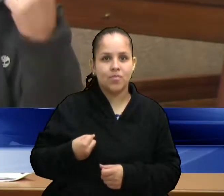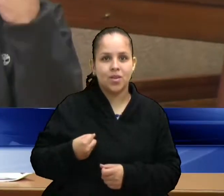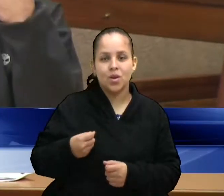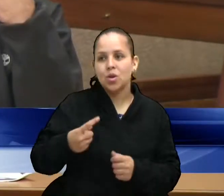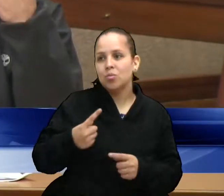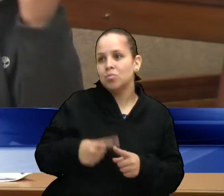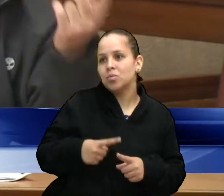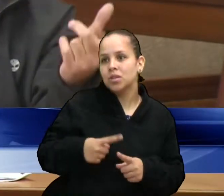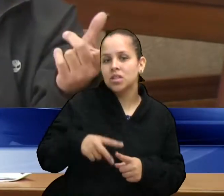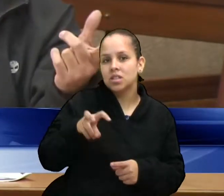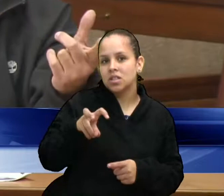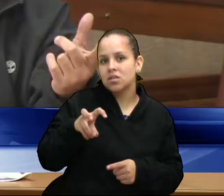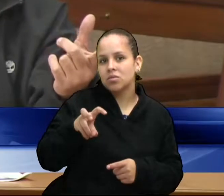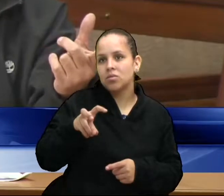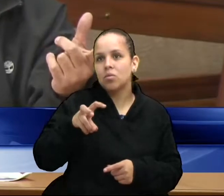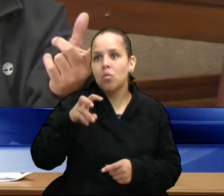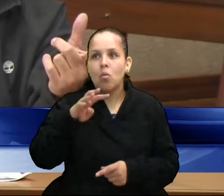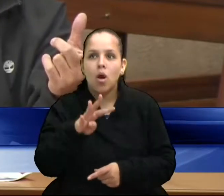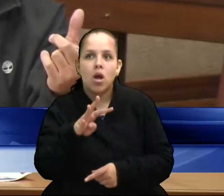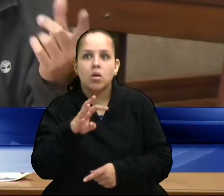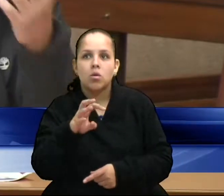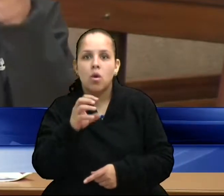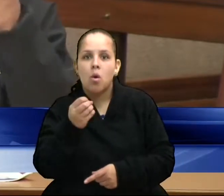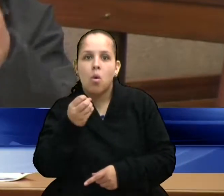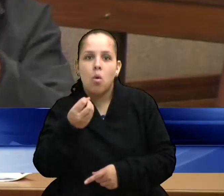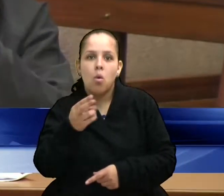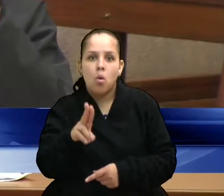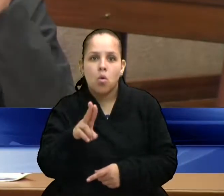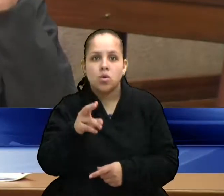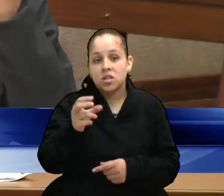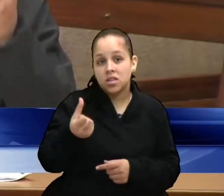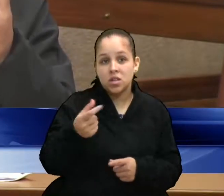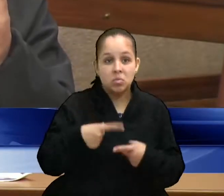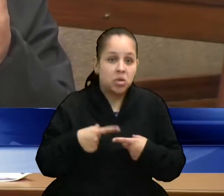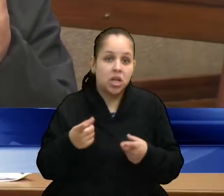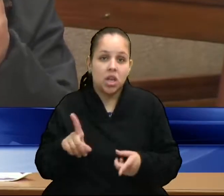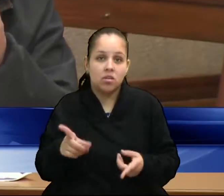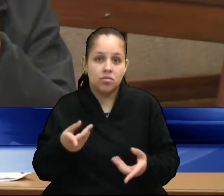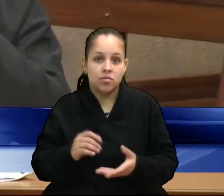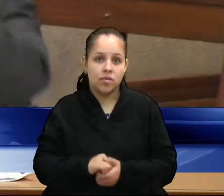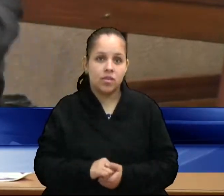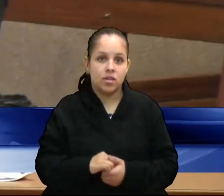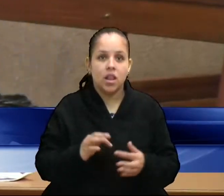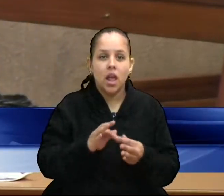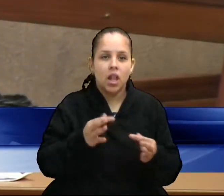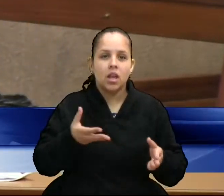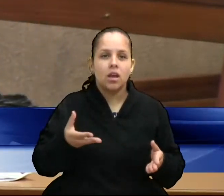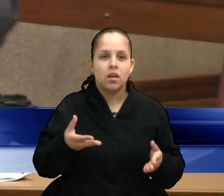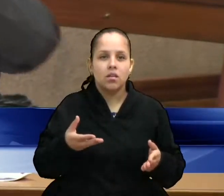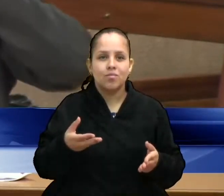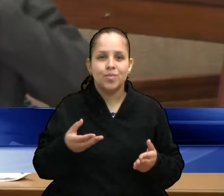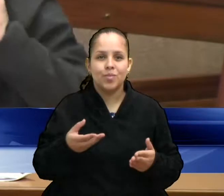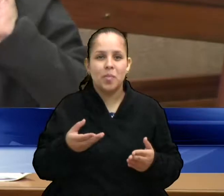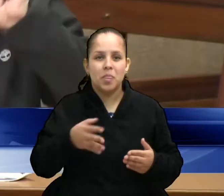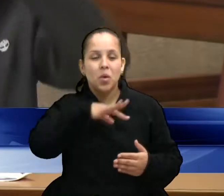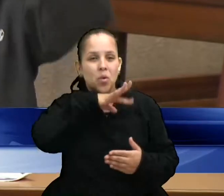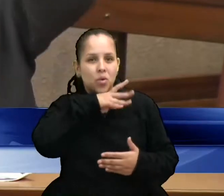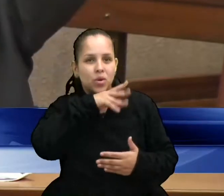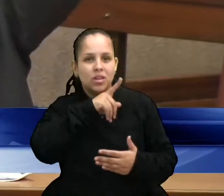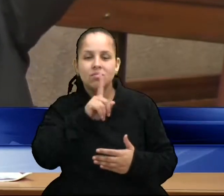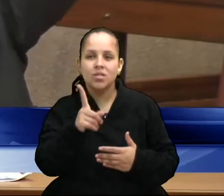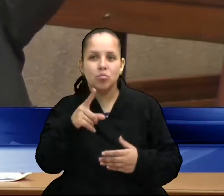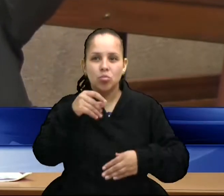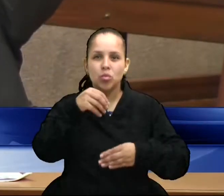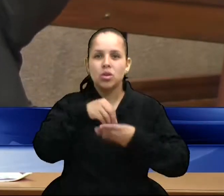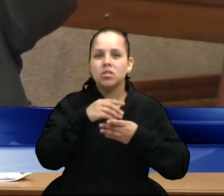não 4? Por que não 6? Né? Então, essa questão técnica, e eu acho que está mal colocado o